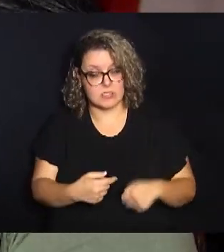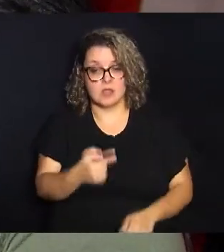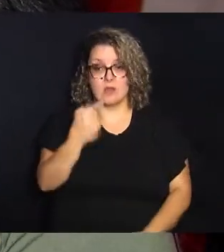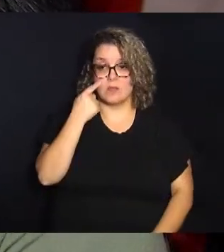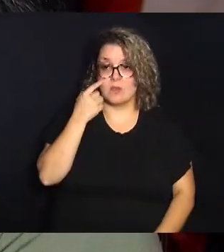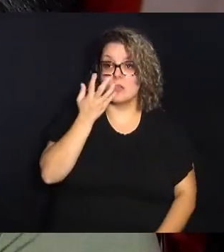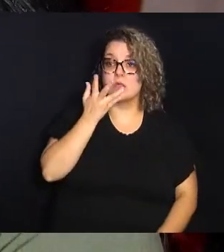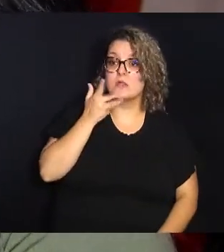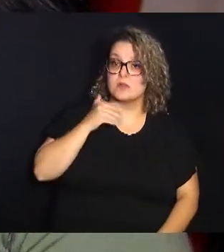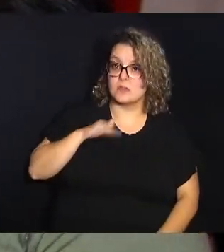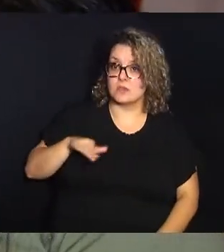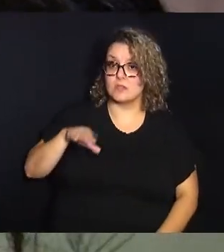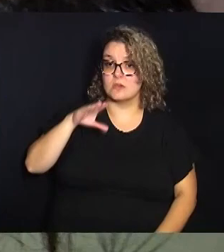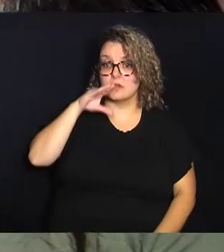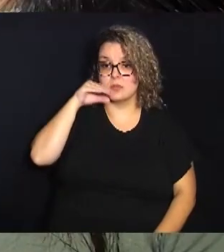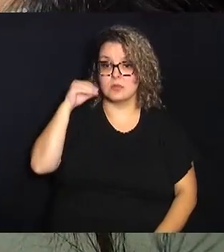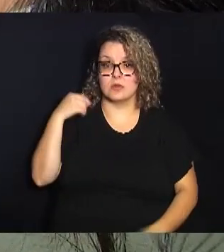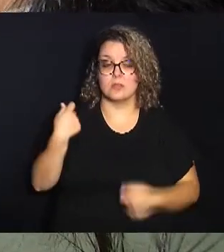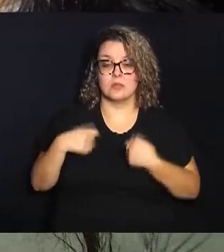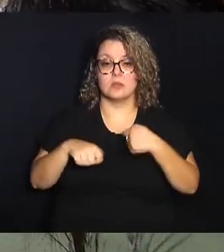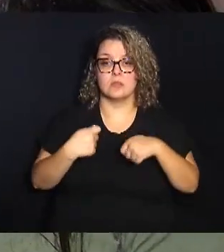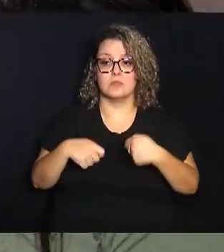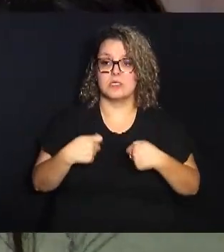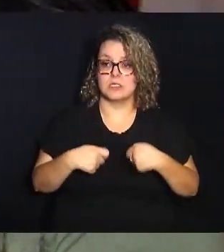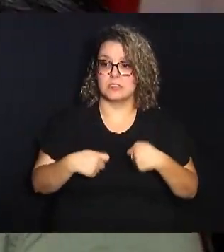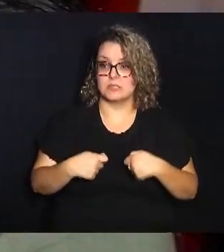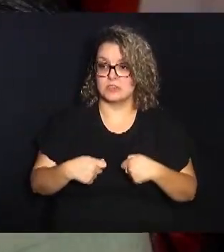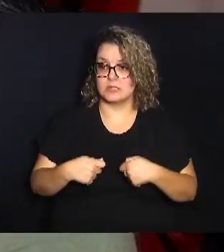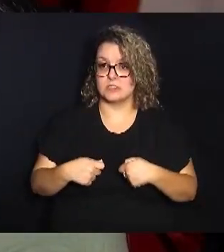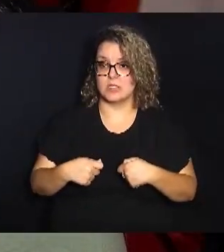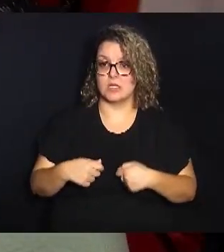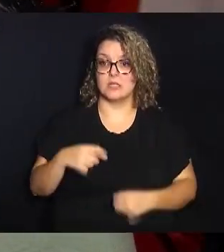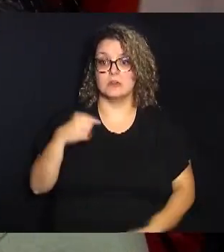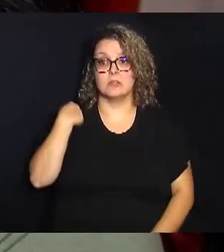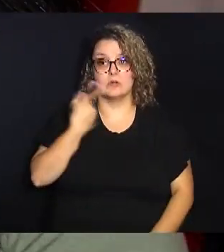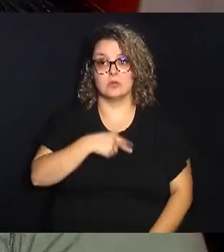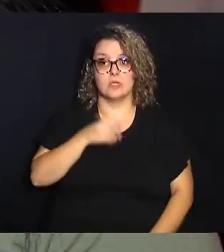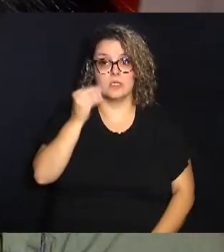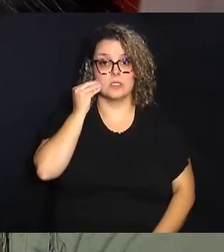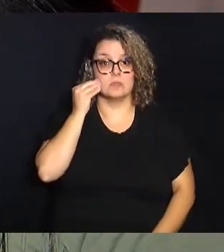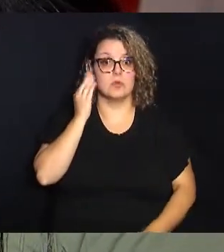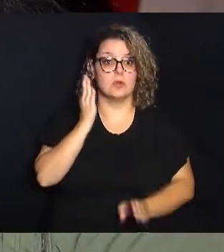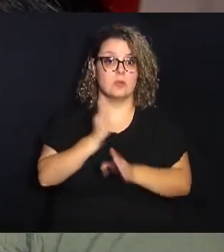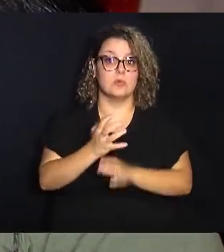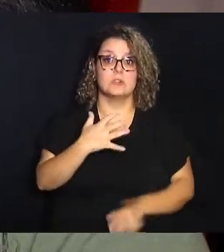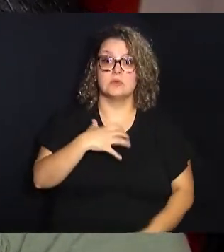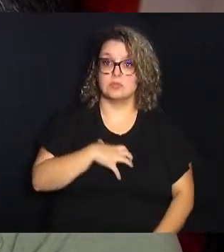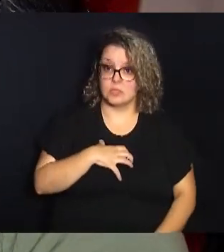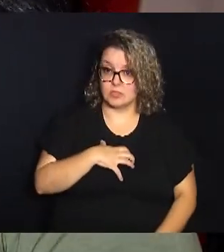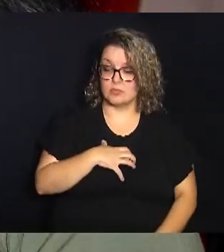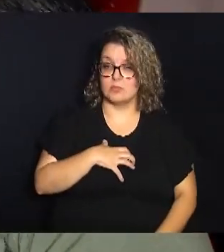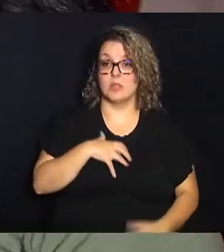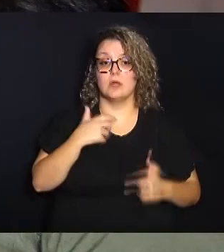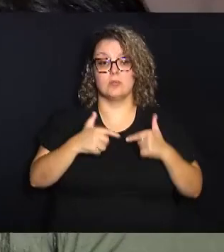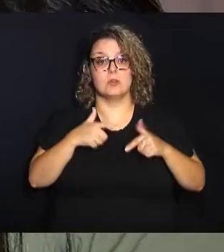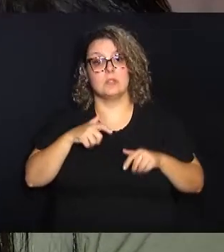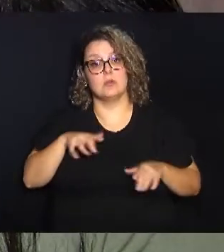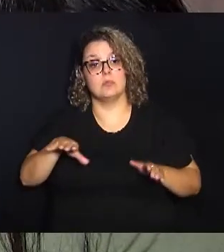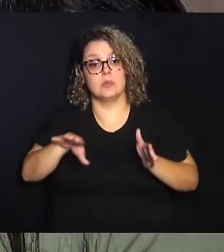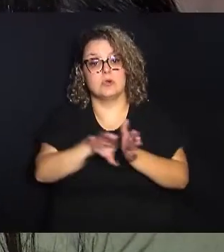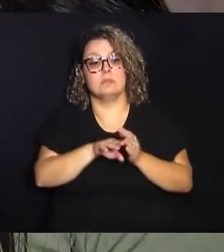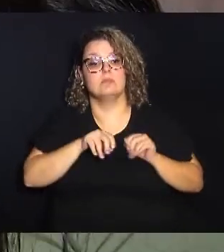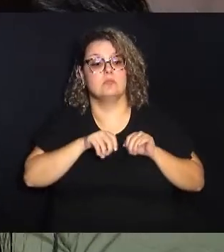necessita, a gente vê que as crianças e que os adolescentes precisam. Então a gente tem tentado encontrar formas, né, de fazer com que o